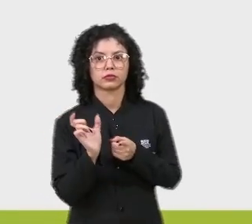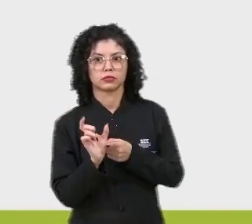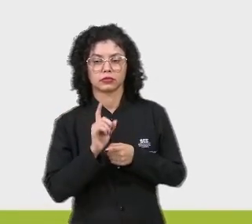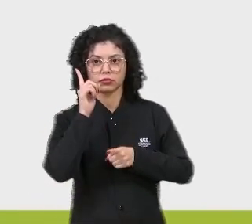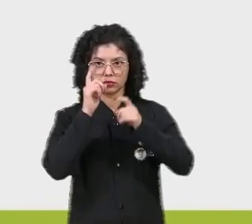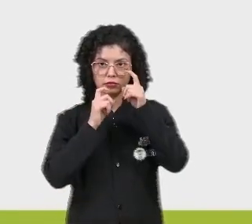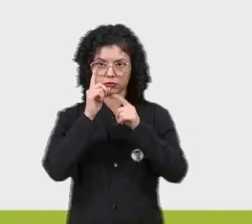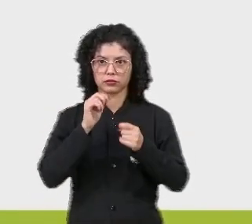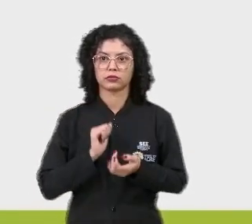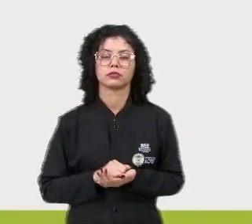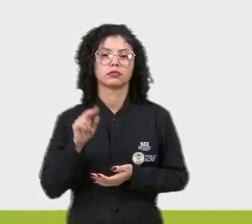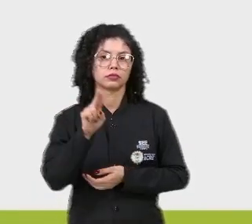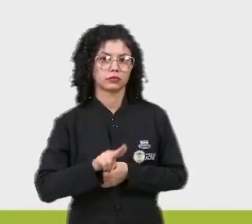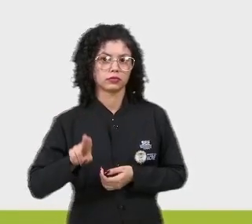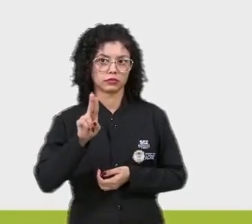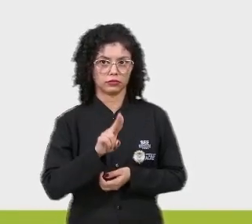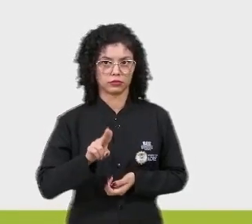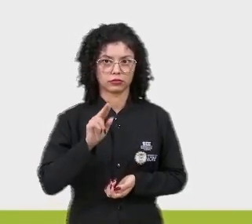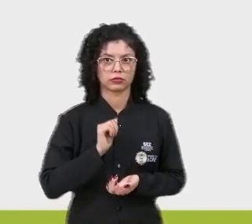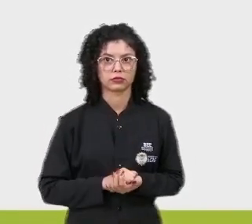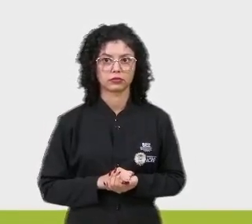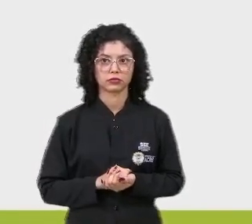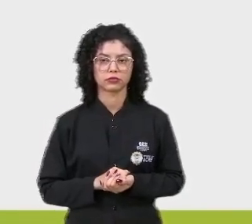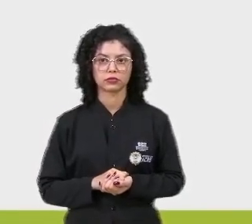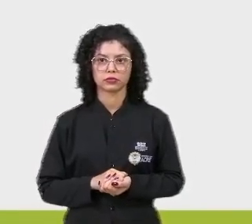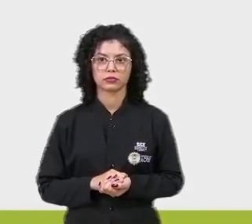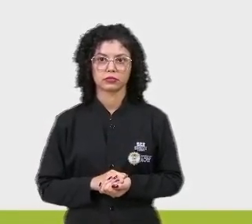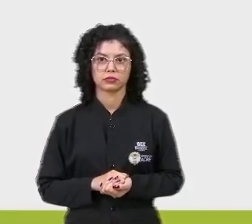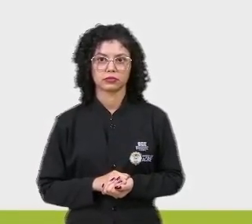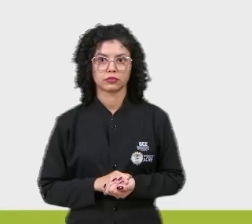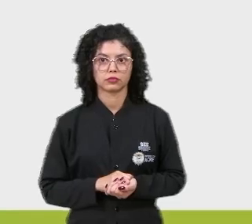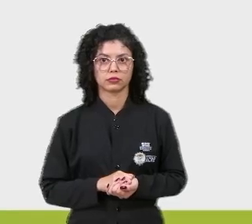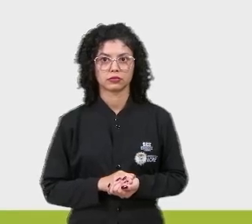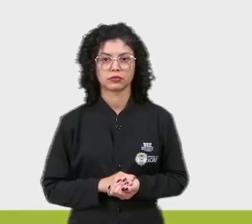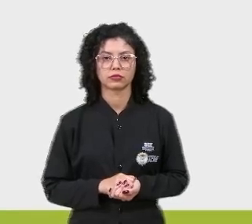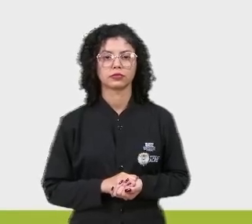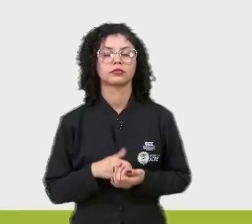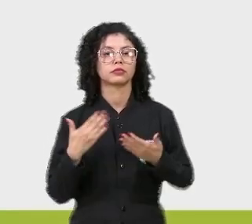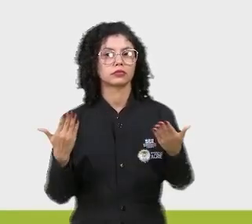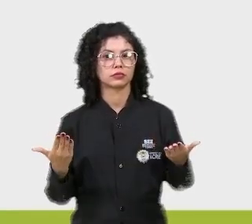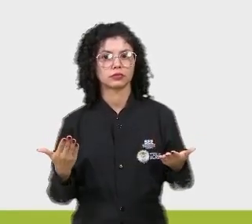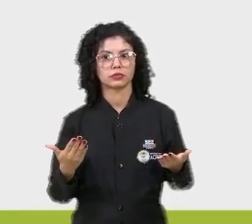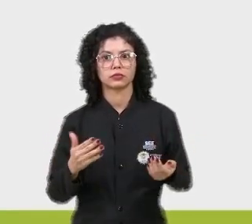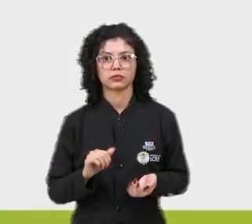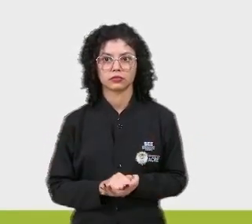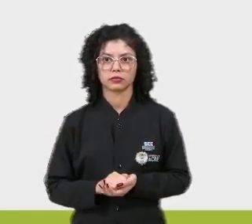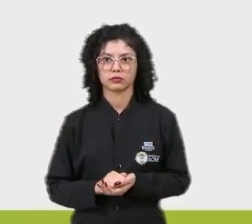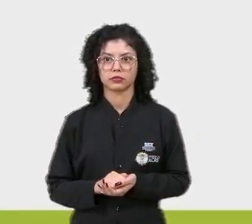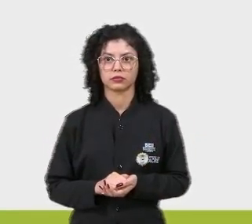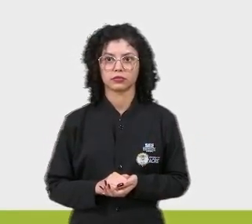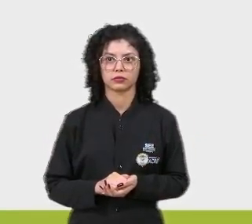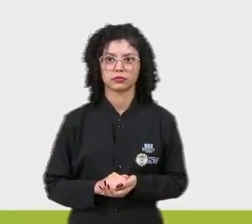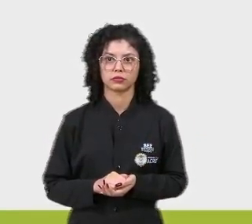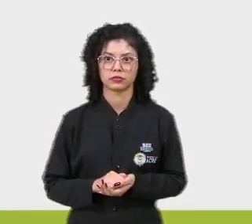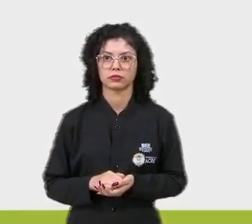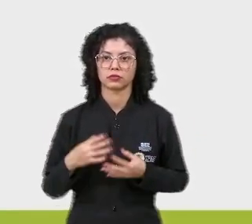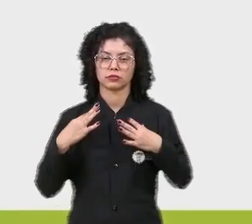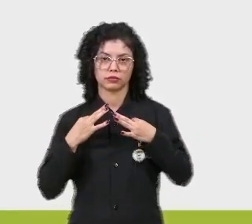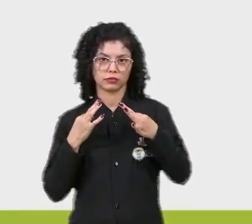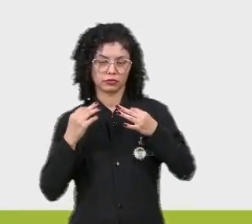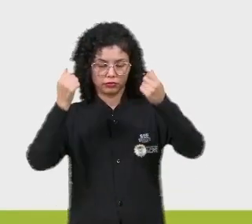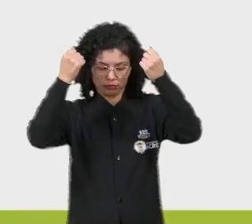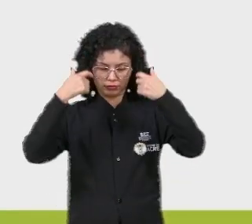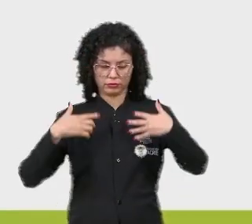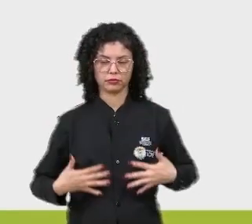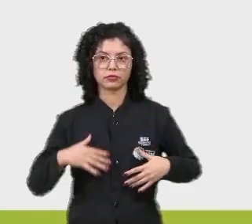expressão que nós utilizamos muito né gente em língua portuguesa que é o vestir a camisa